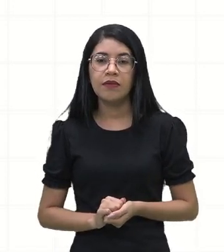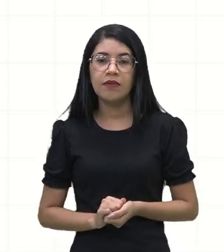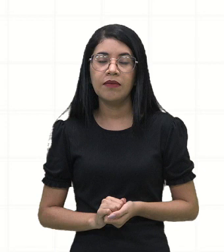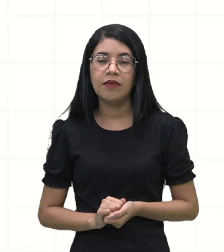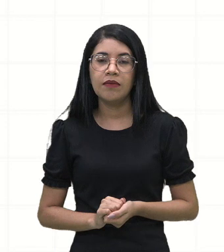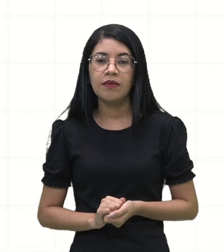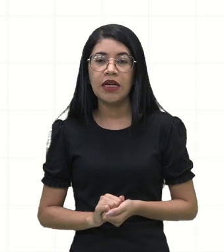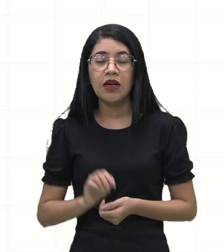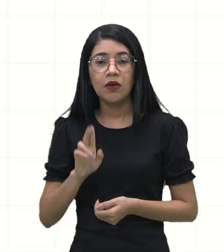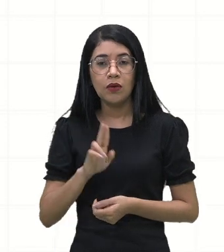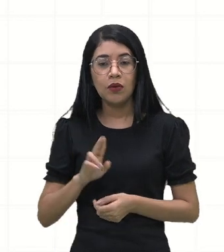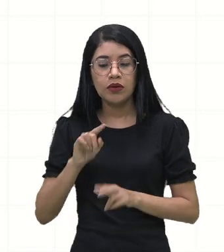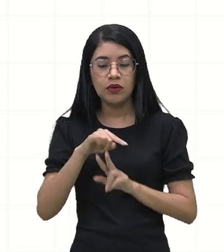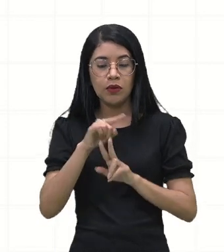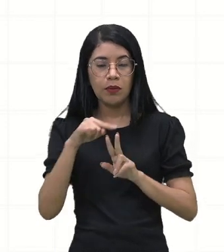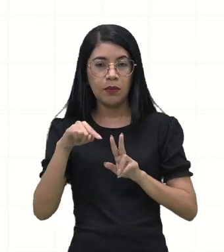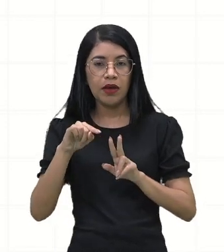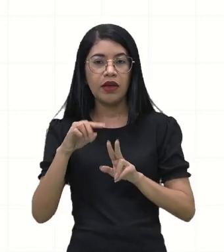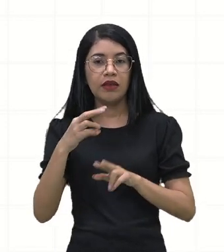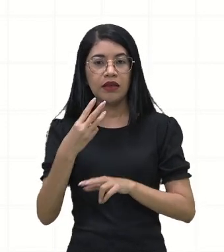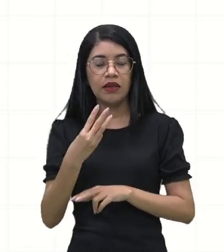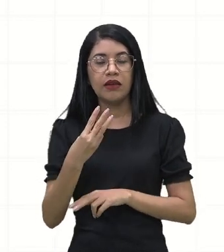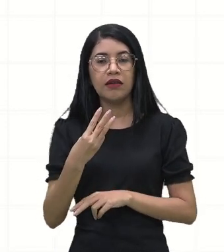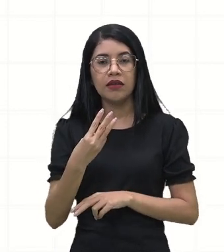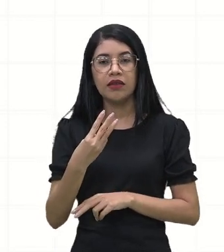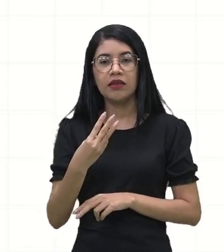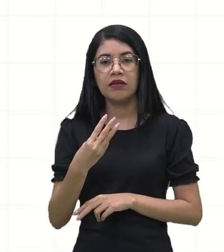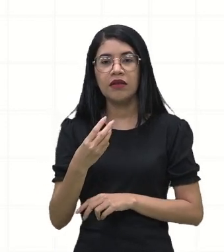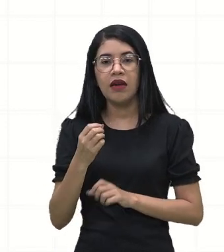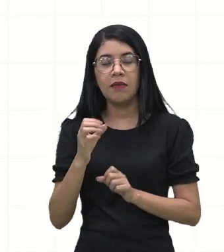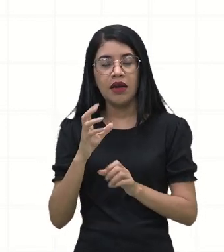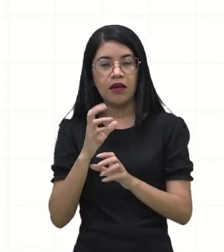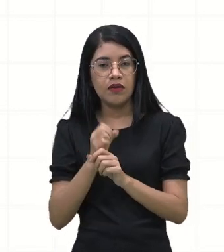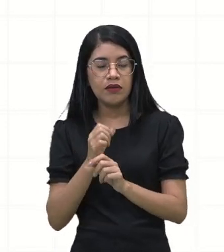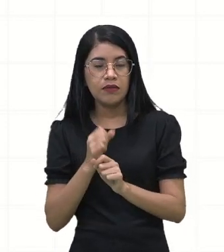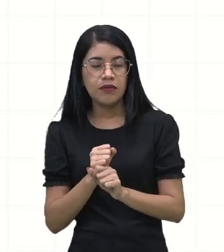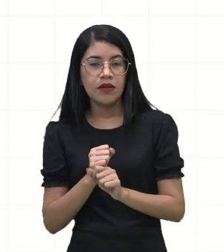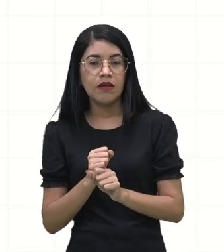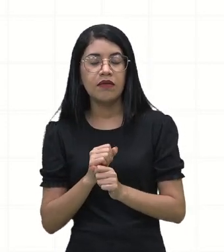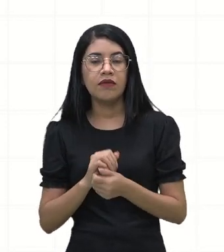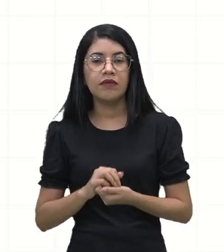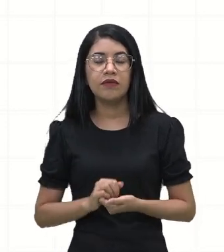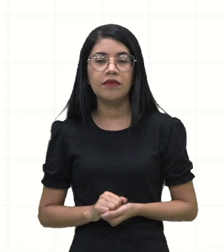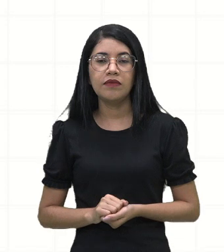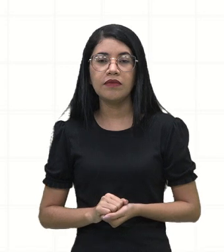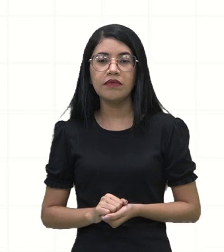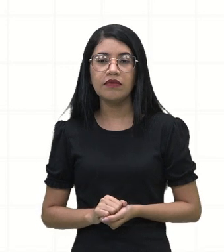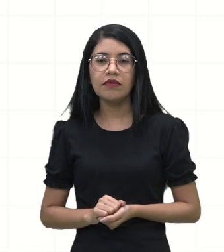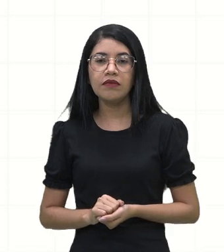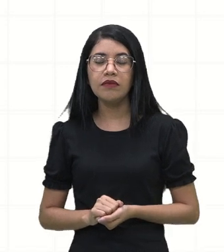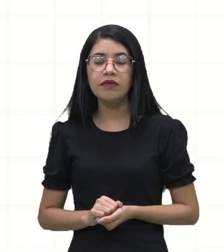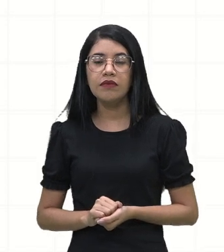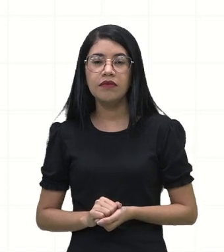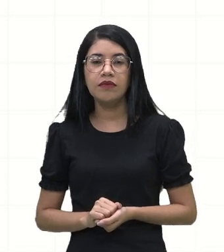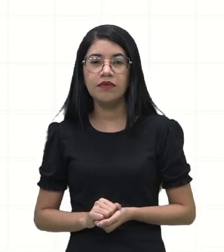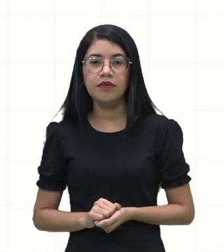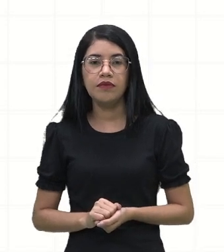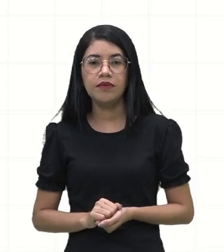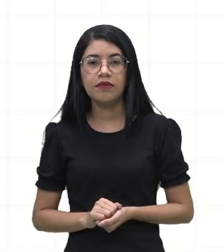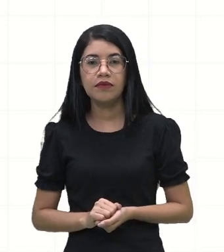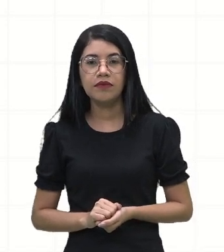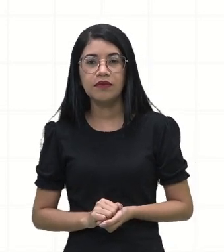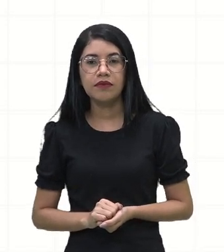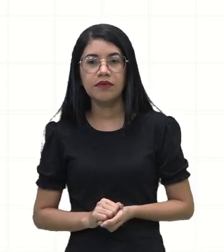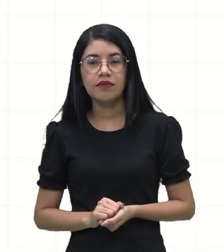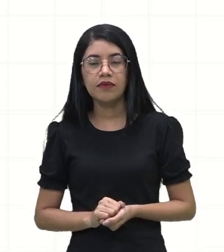π igual a 3. Tá? Considere π igual a 3,1. Isso vai